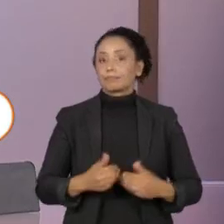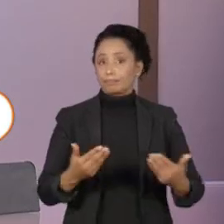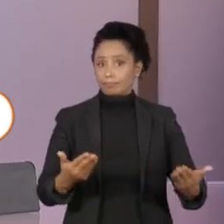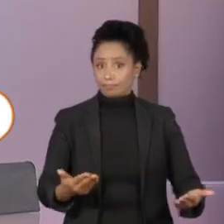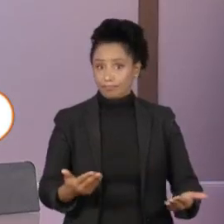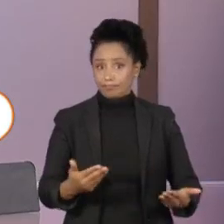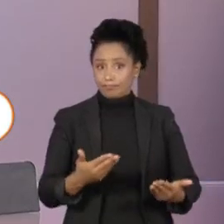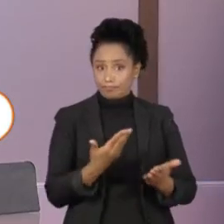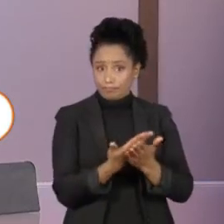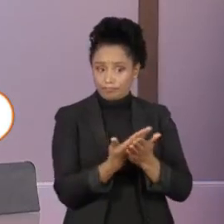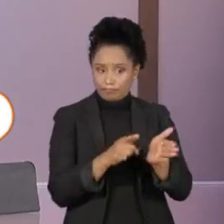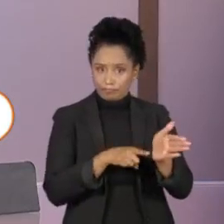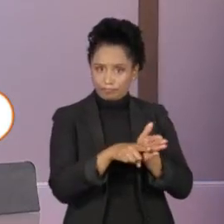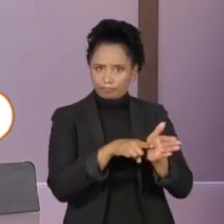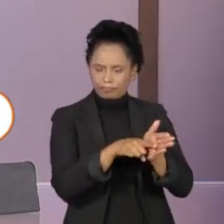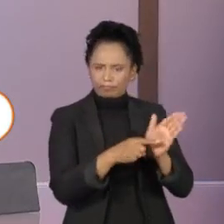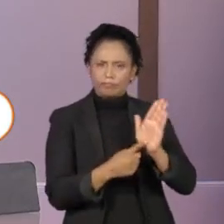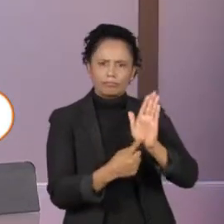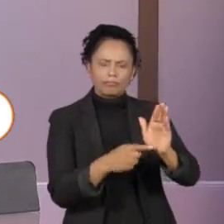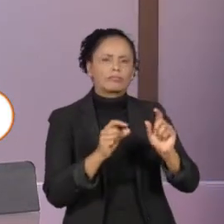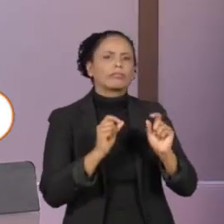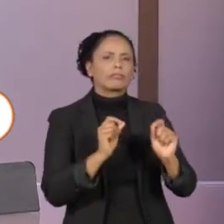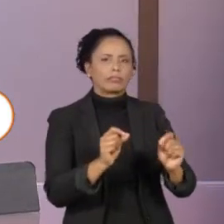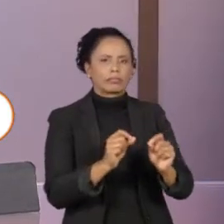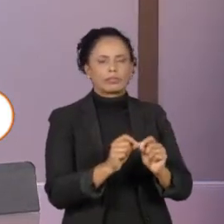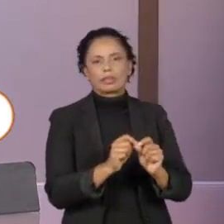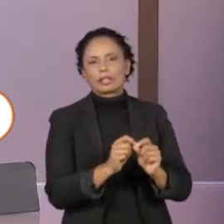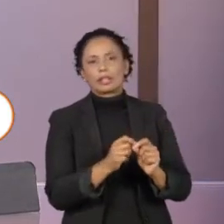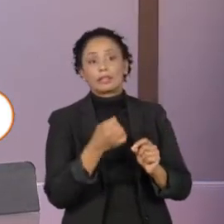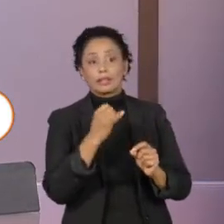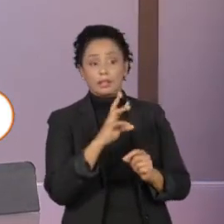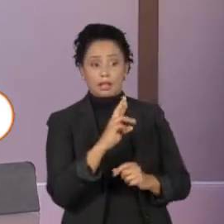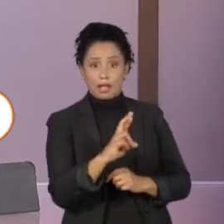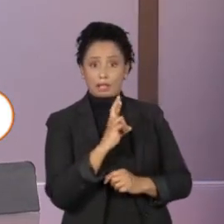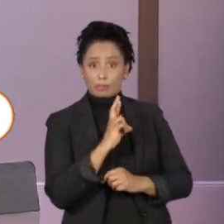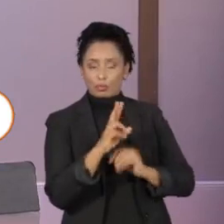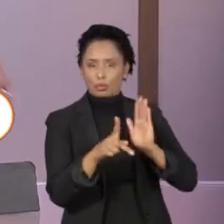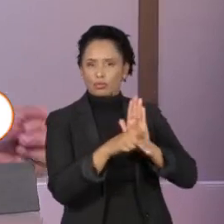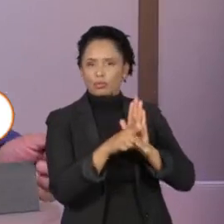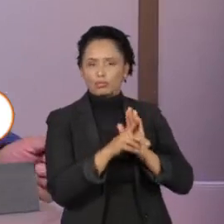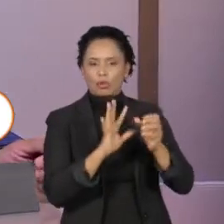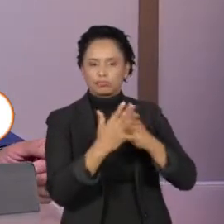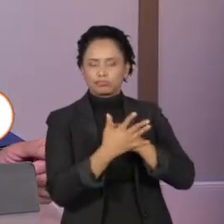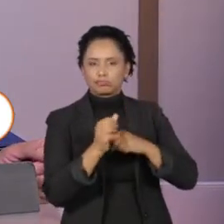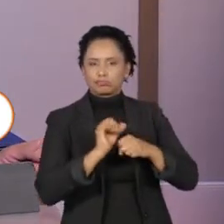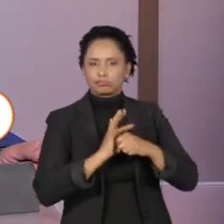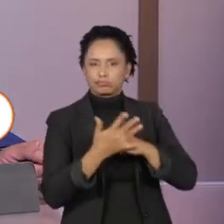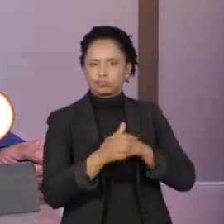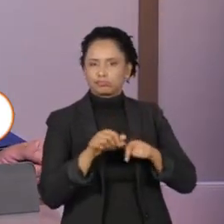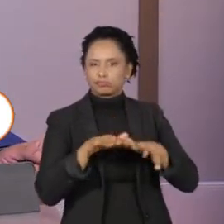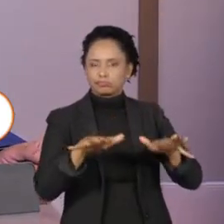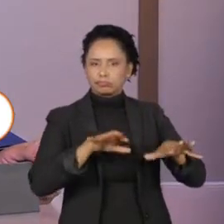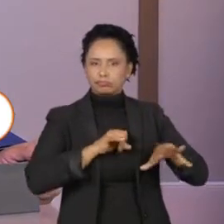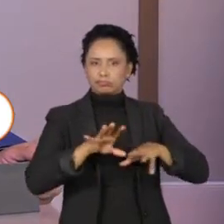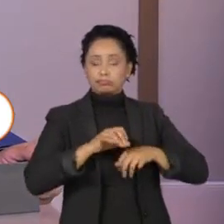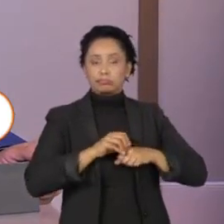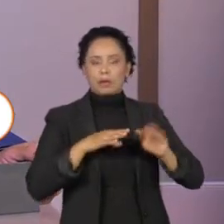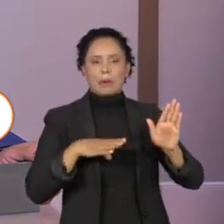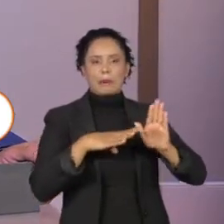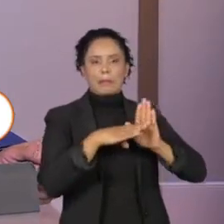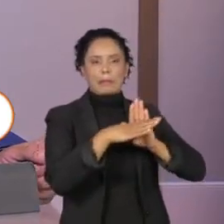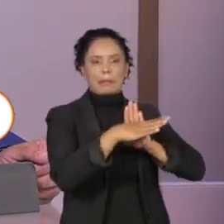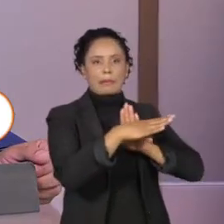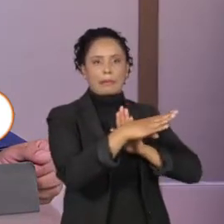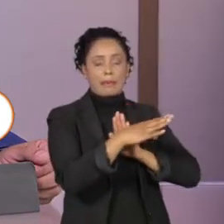O estudo mostra que a taxa de diagnósticos confirmados para o coronavírus subiu de 3% para